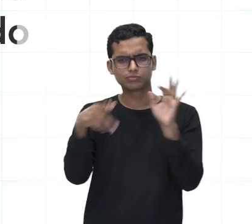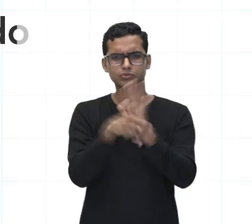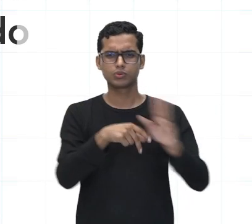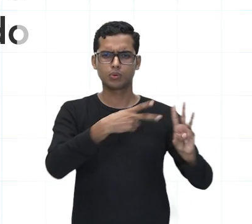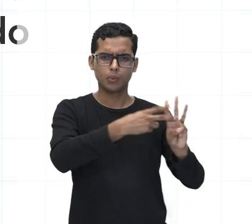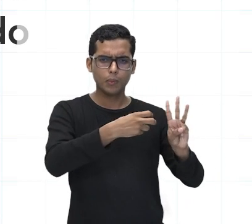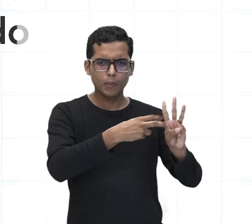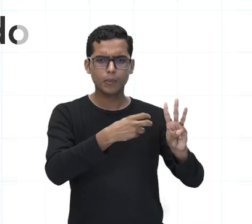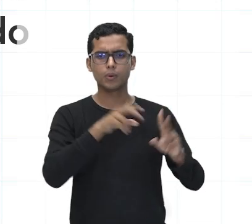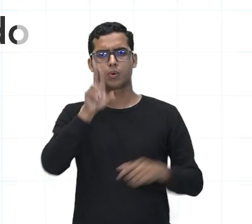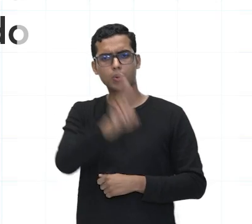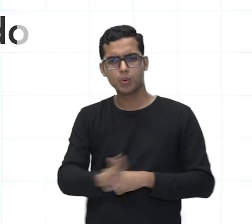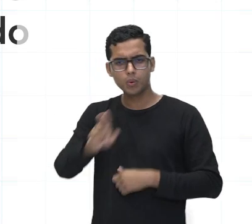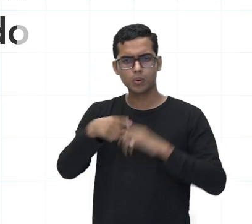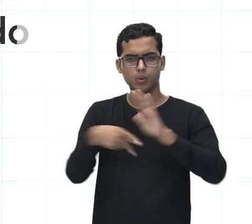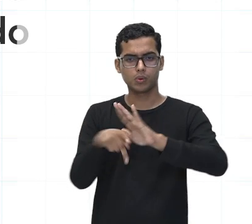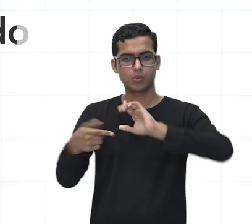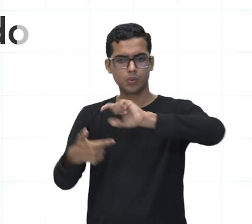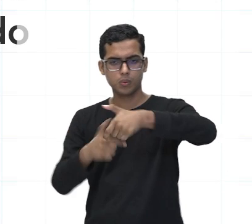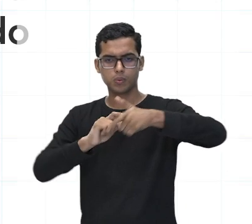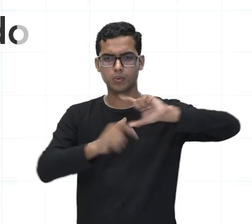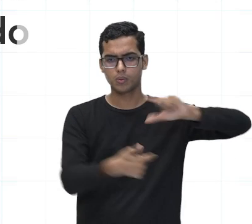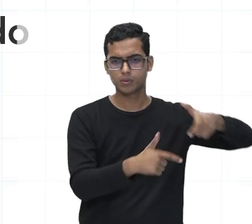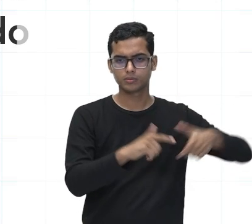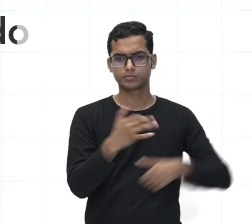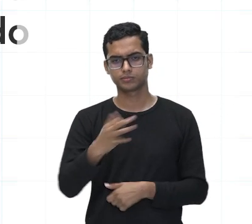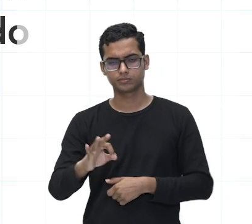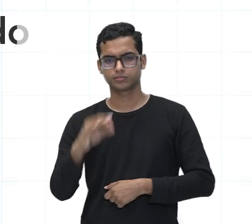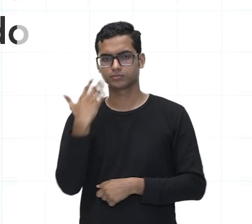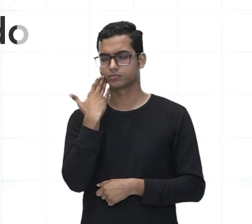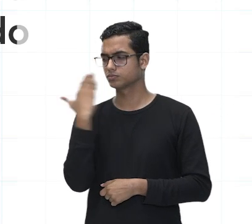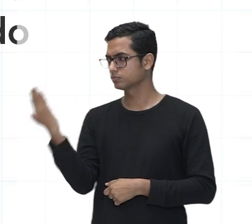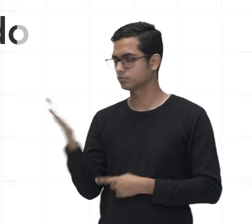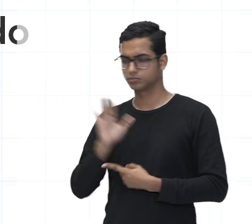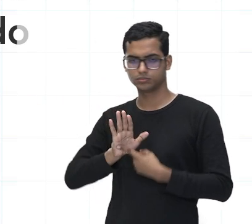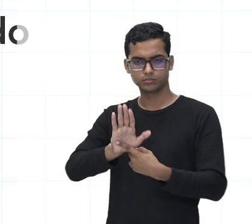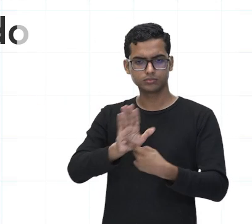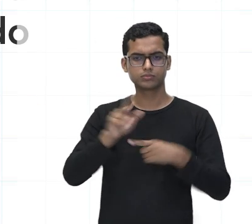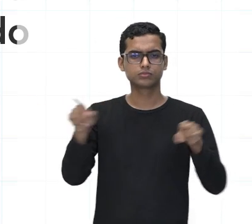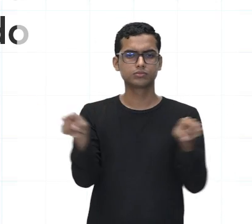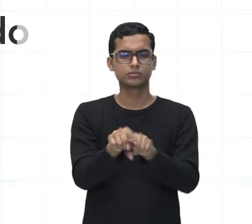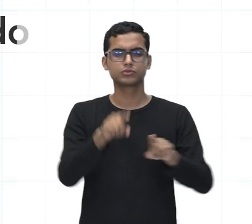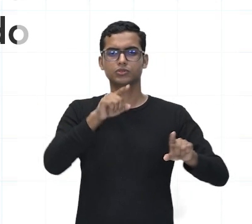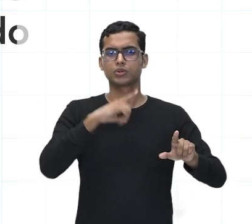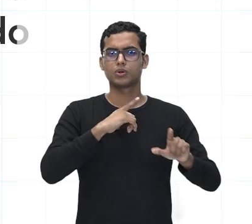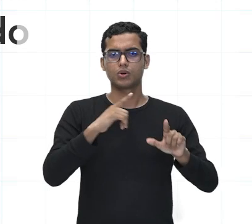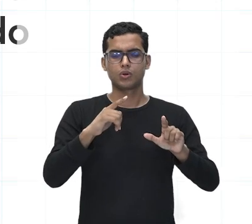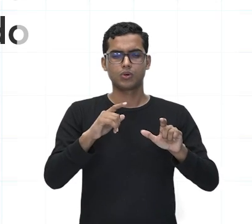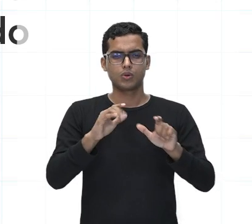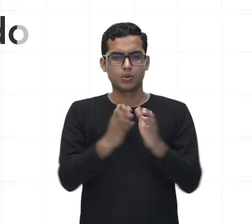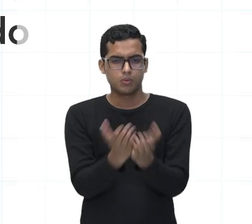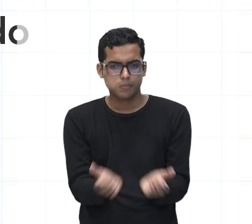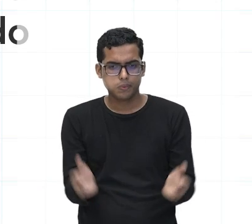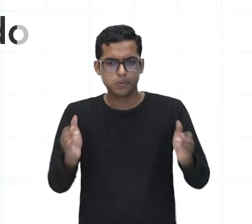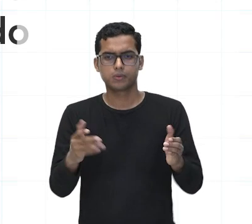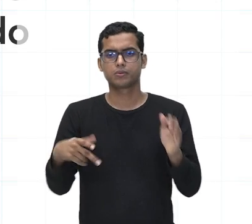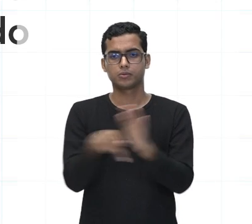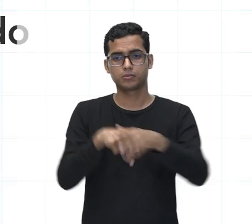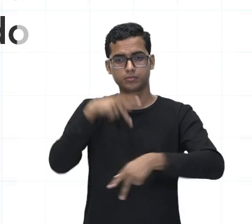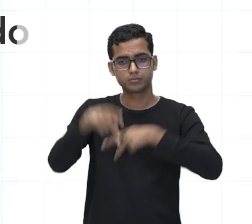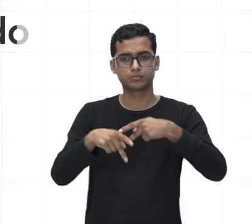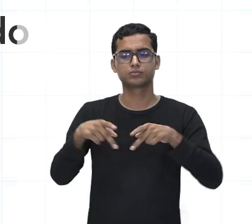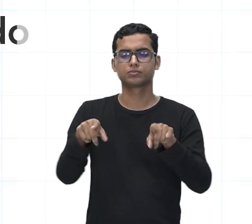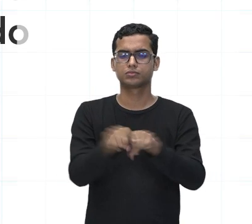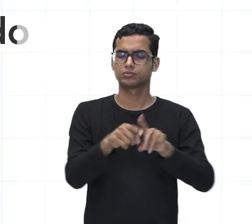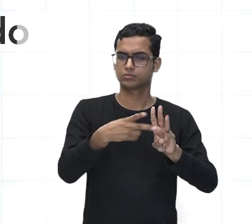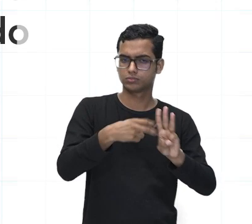as formas geométricas. Entre as formas mais recorrentes, representadas graficamente pelos indígenas, estão